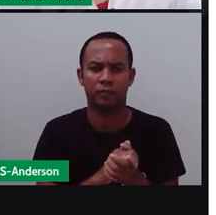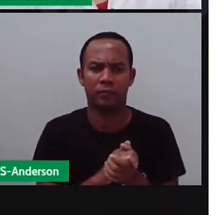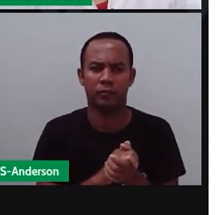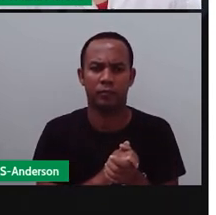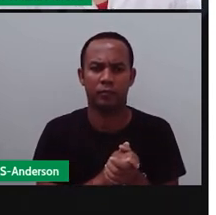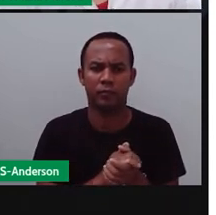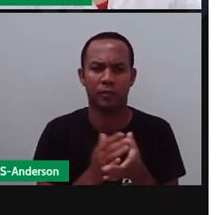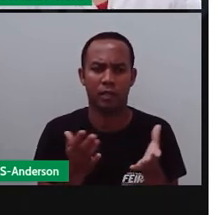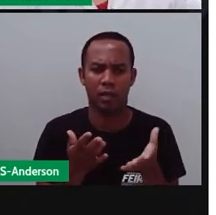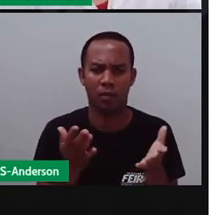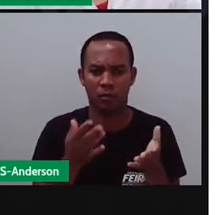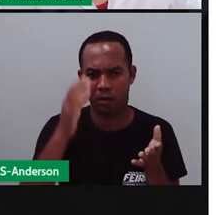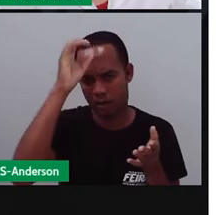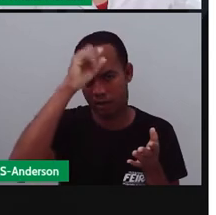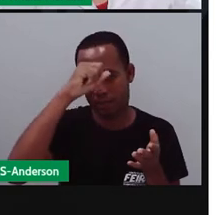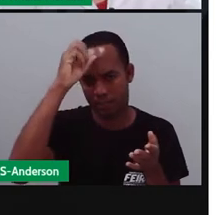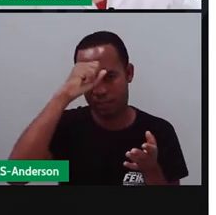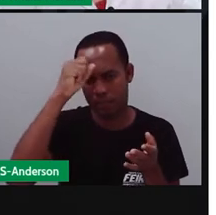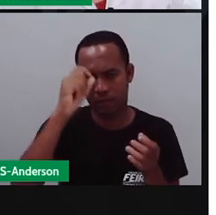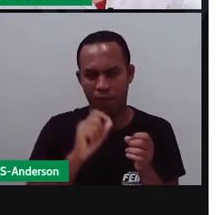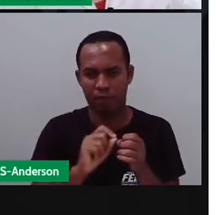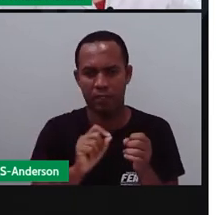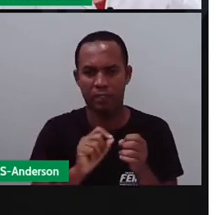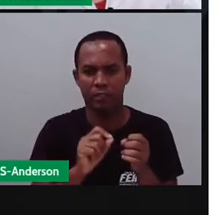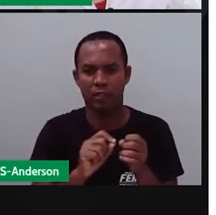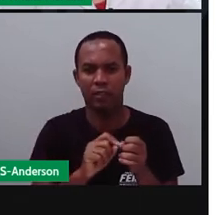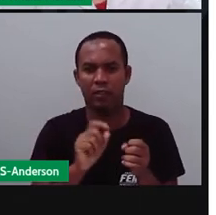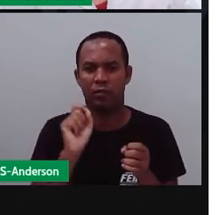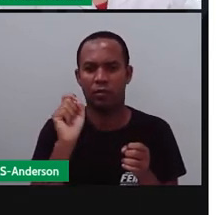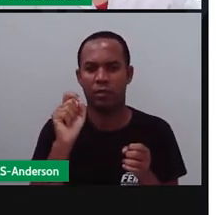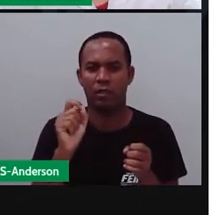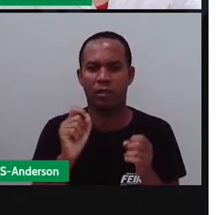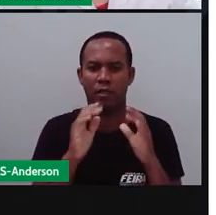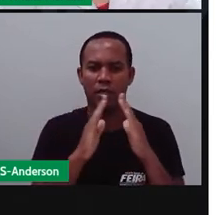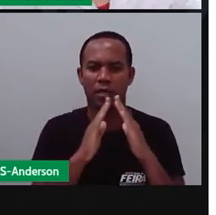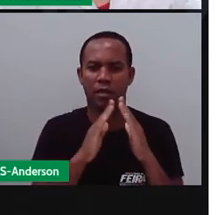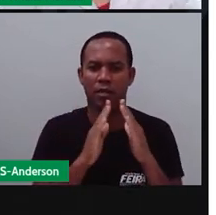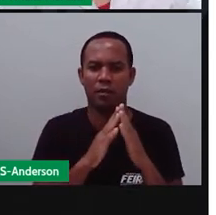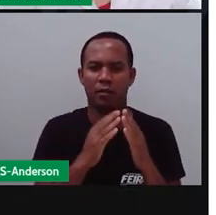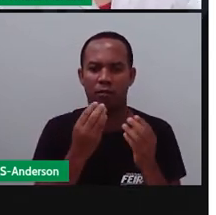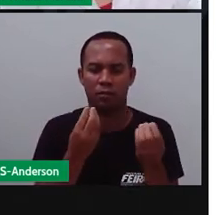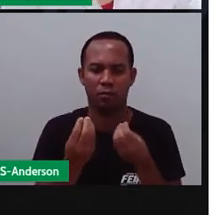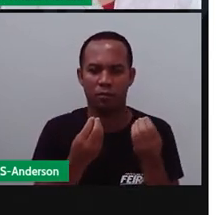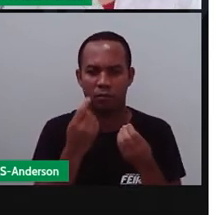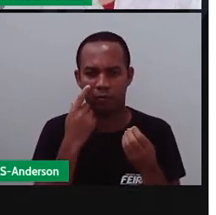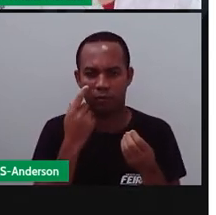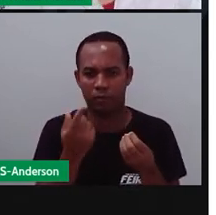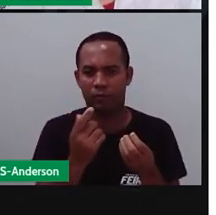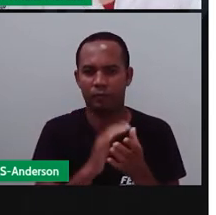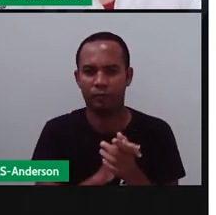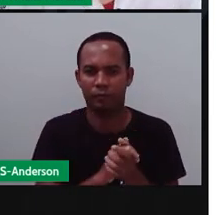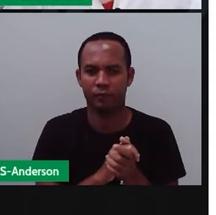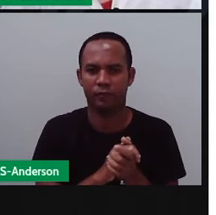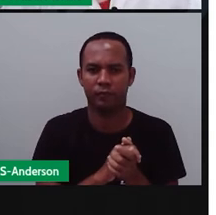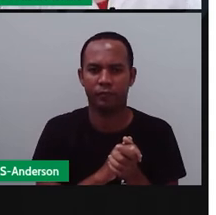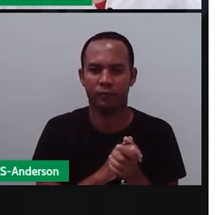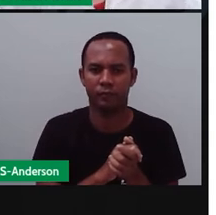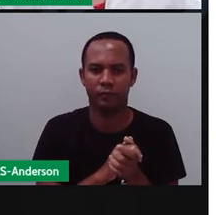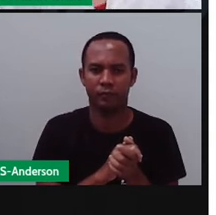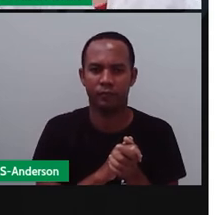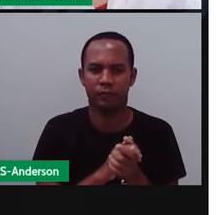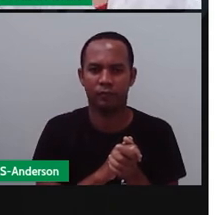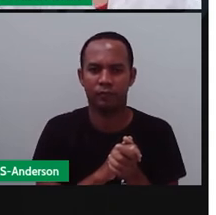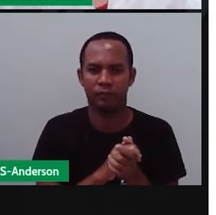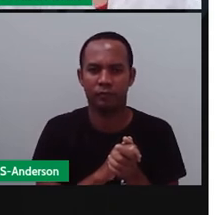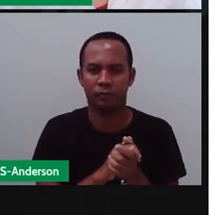Vamos aprender uma receita? E aí, Anderson, aprenda para você fazer para a gente, viu? Por favor. Bom,